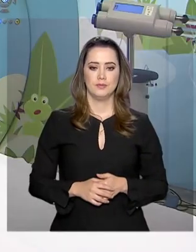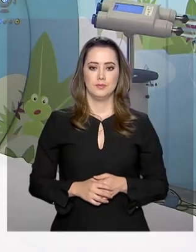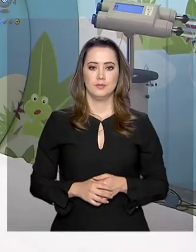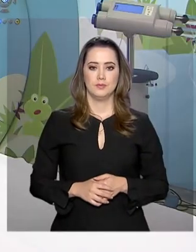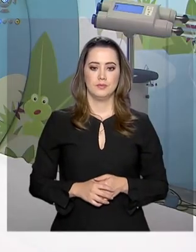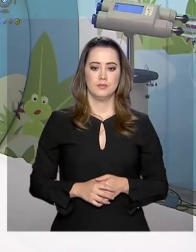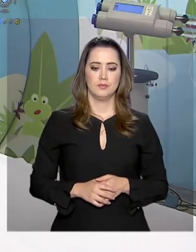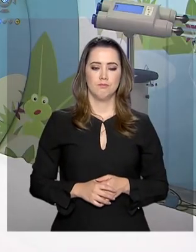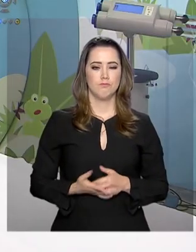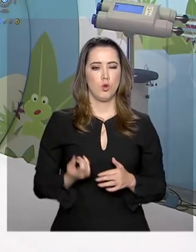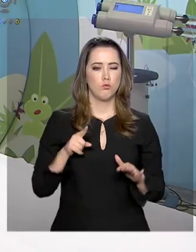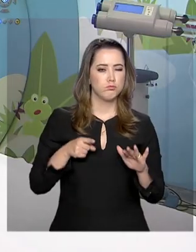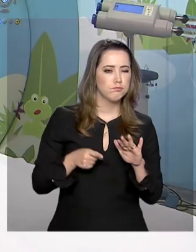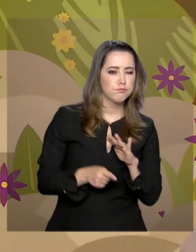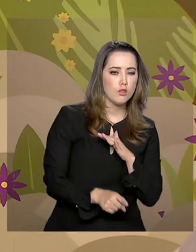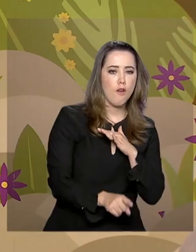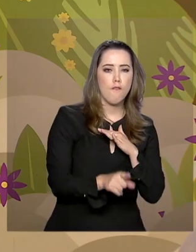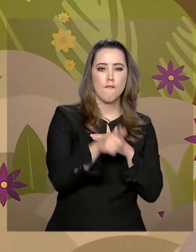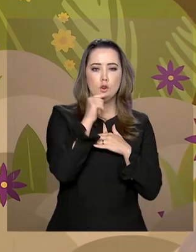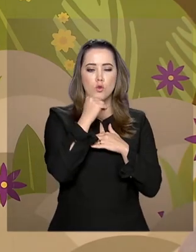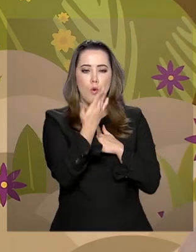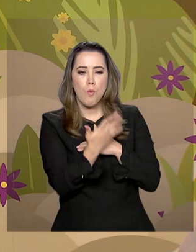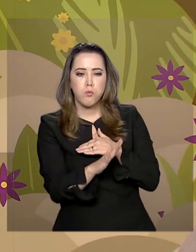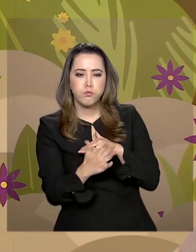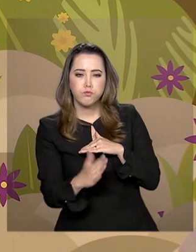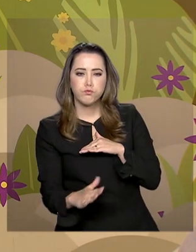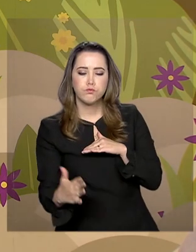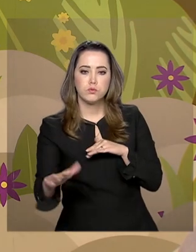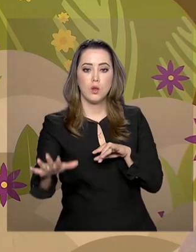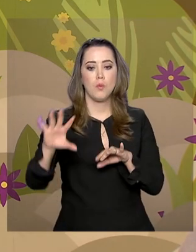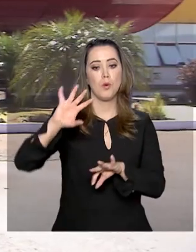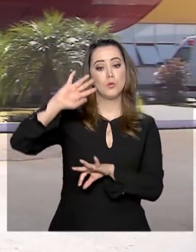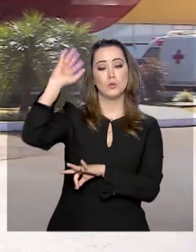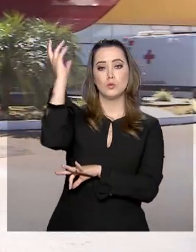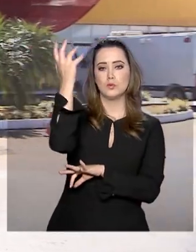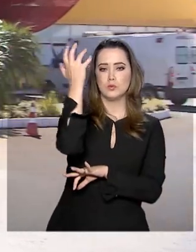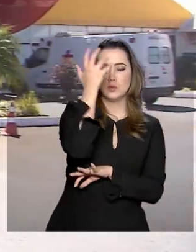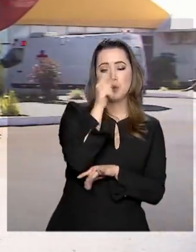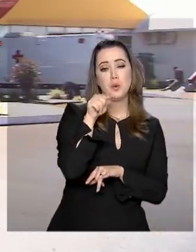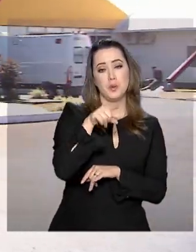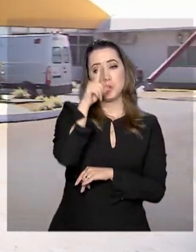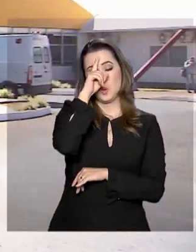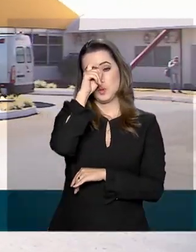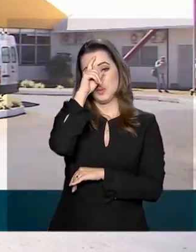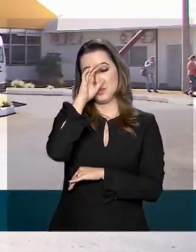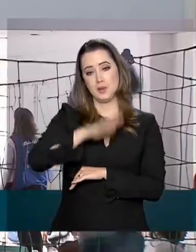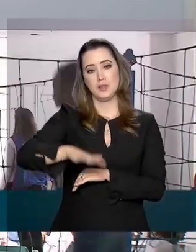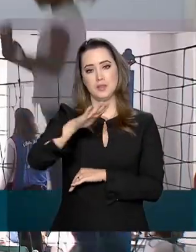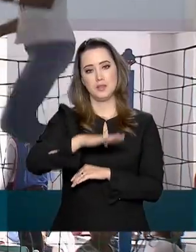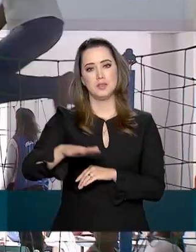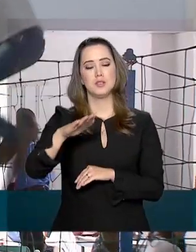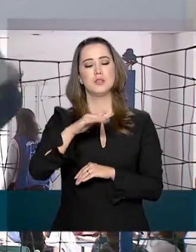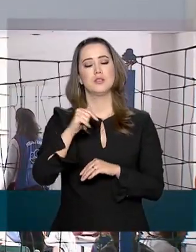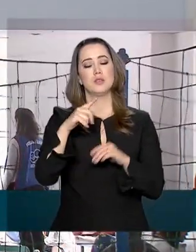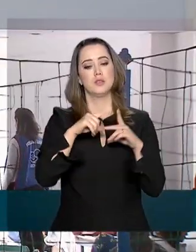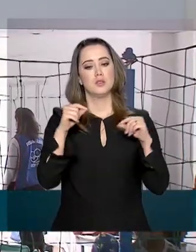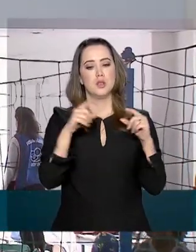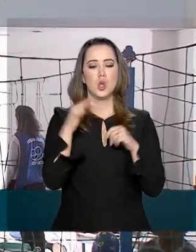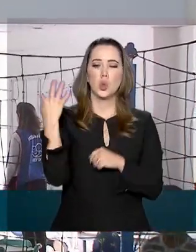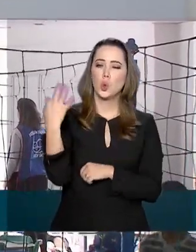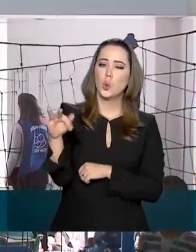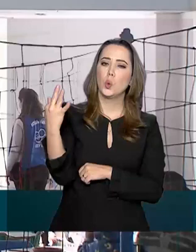Um mergulho no fundo do mar, um passeio pela Mata Atlântica, no Hospital da Criança de Brasília, as dores e